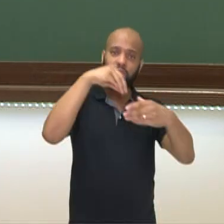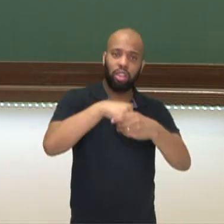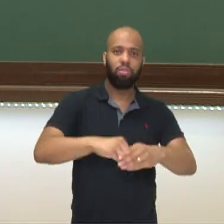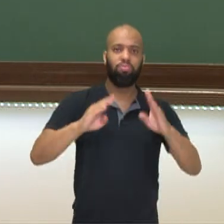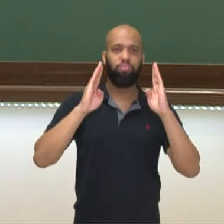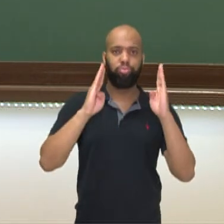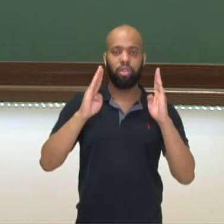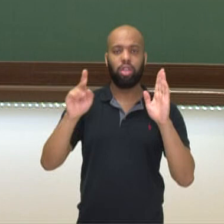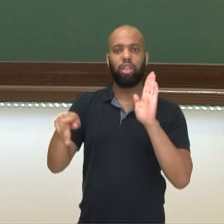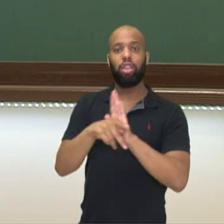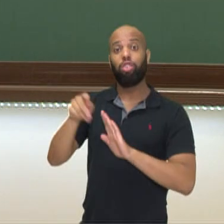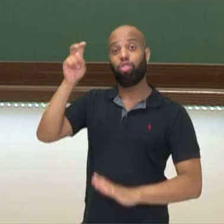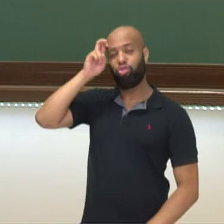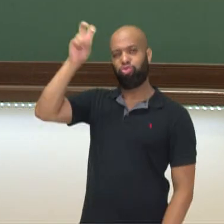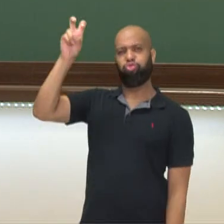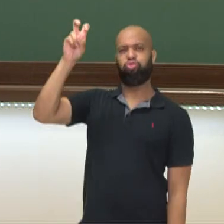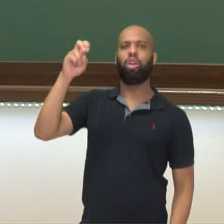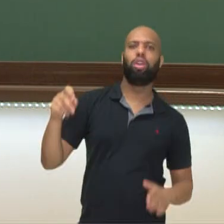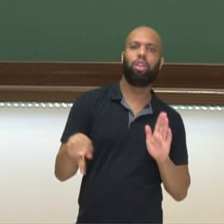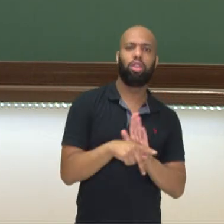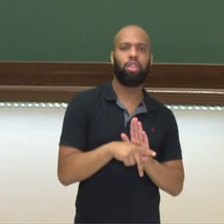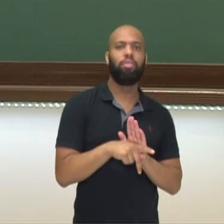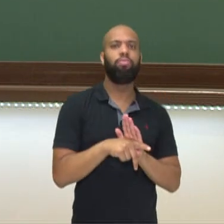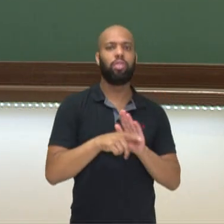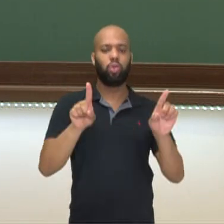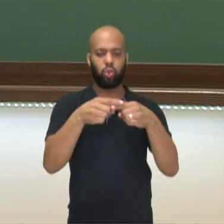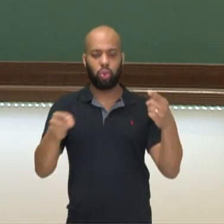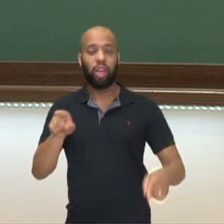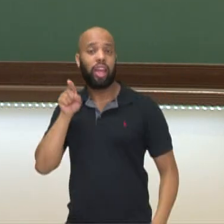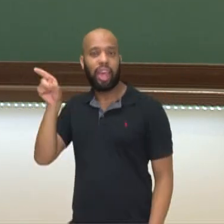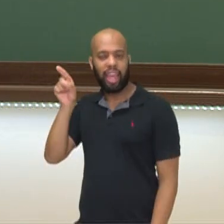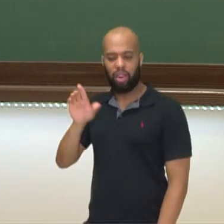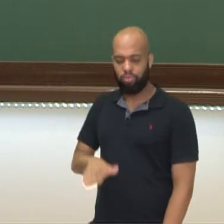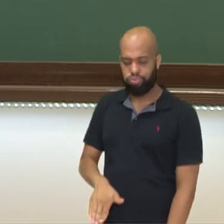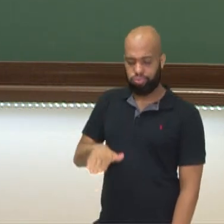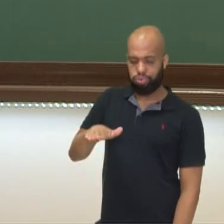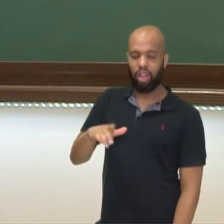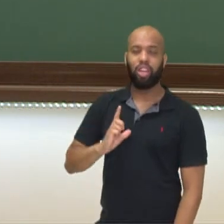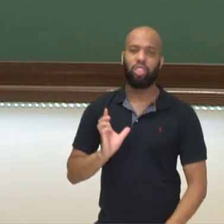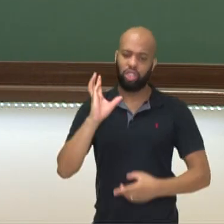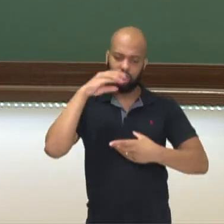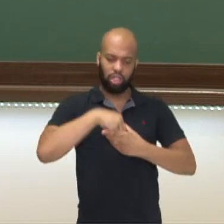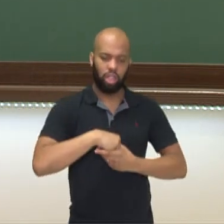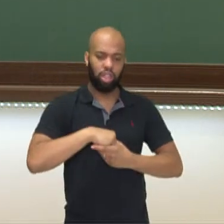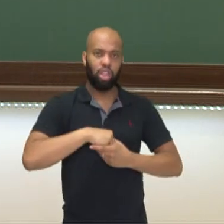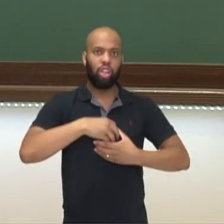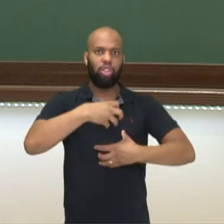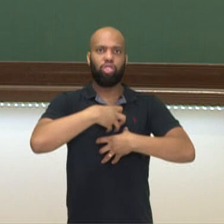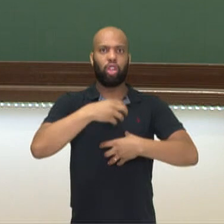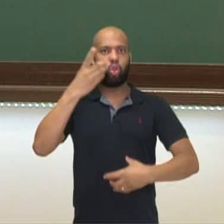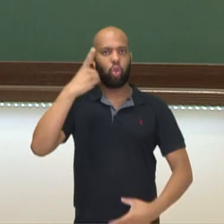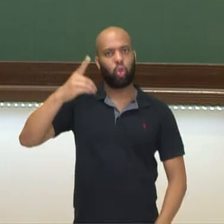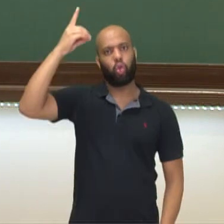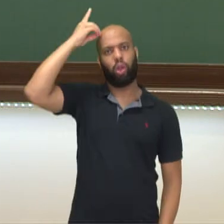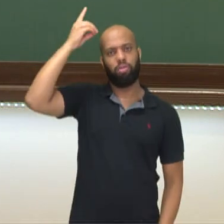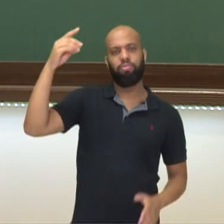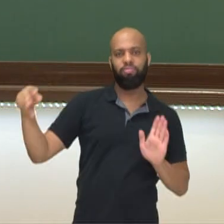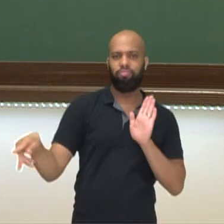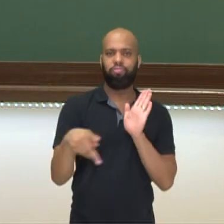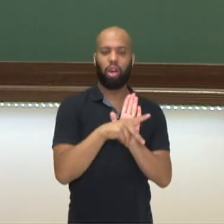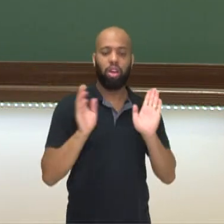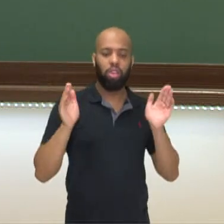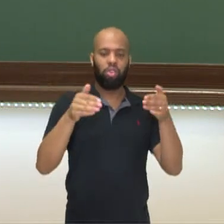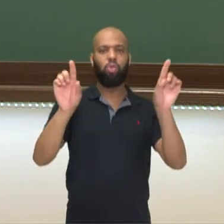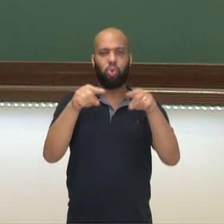dos gênios. Ele desde pequeno já tinha dentro de si um talento muito grande para música. E o